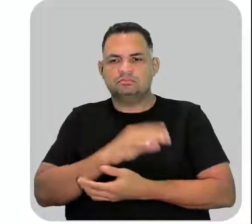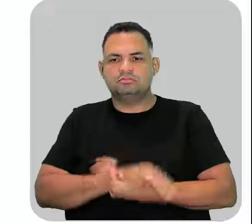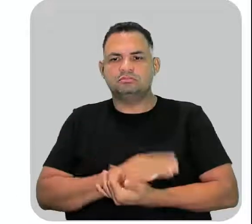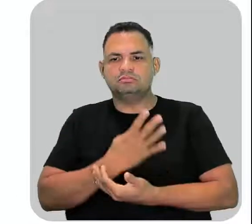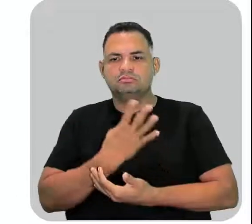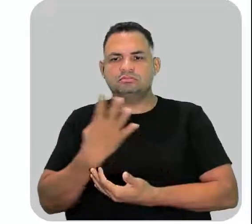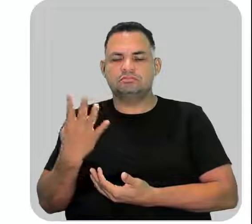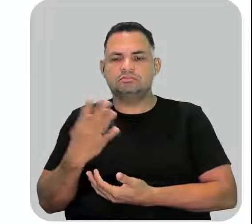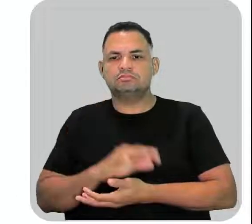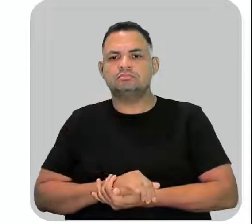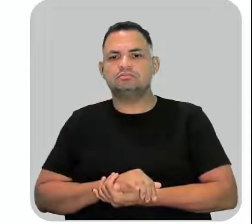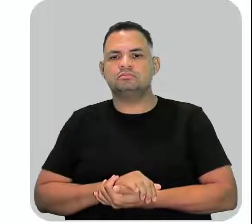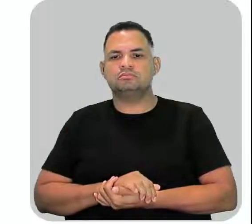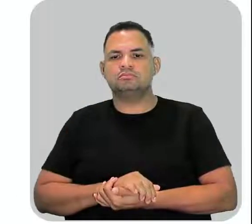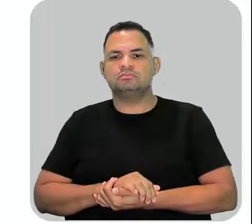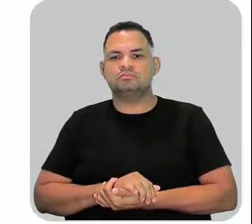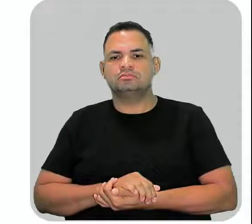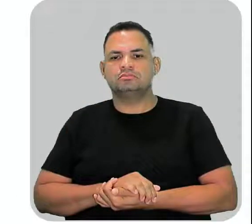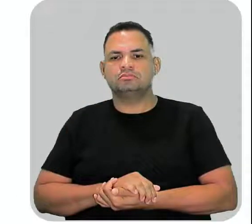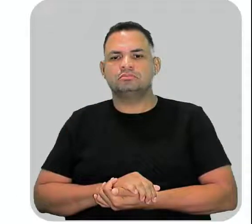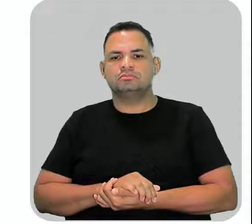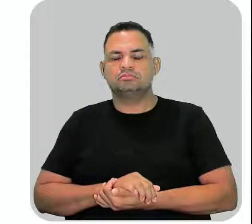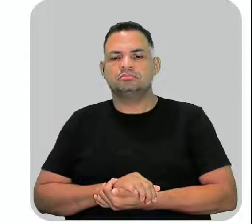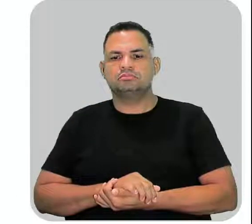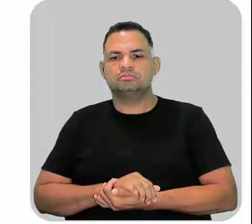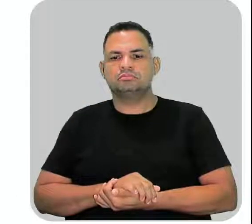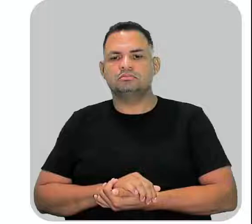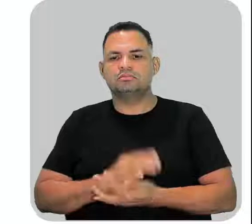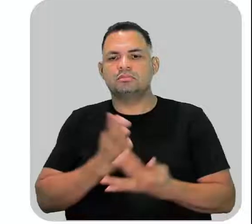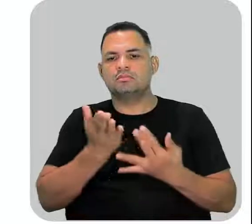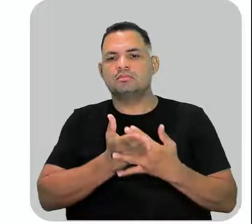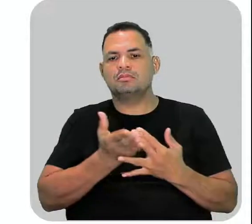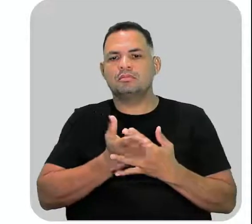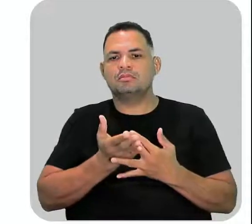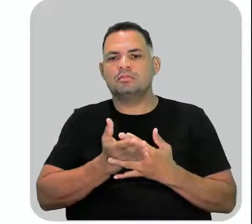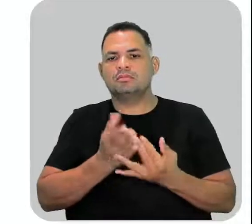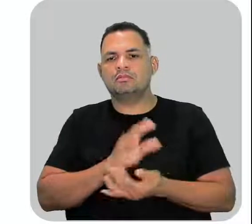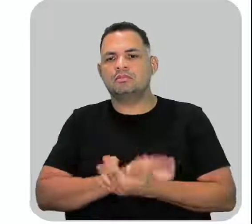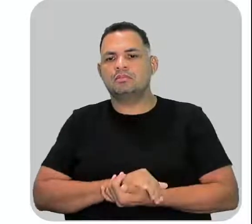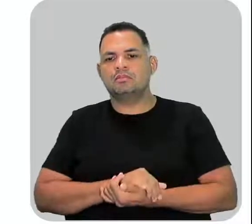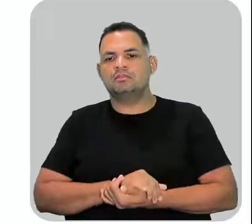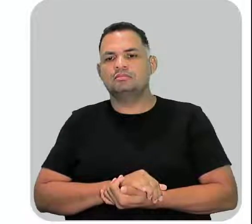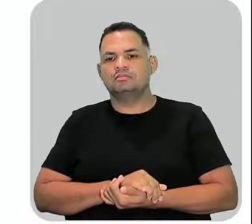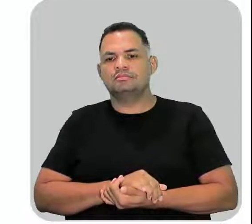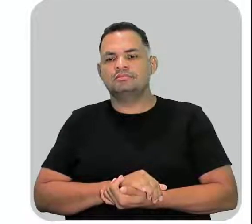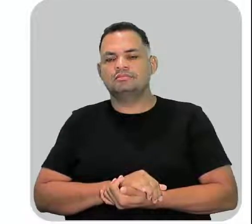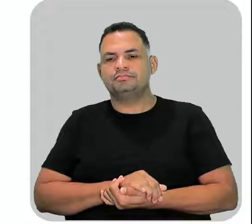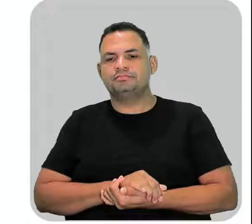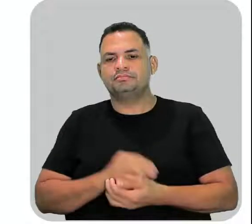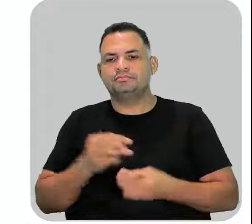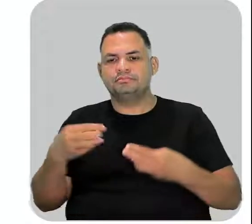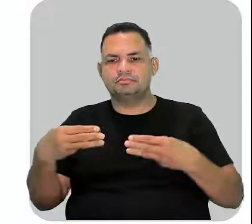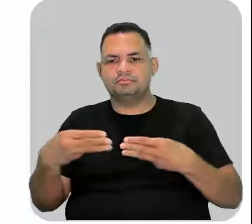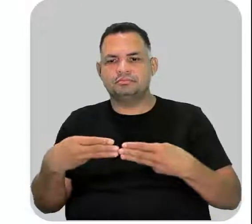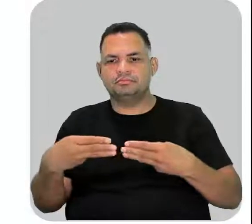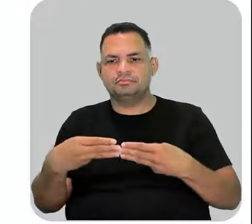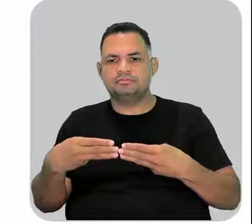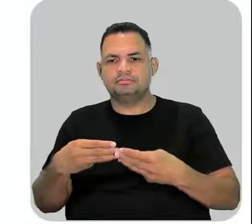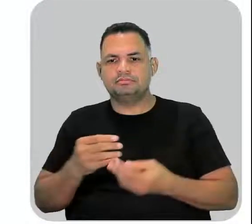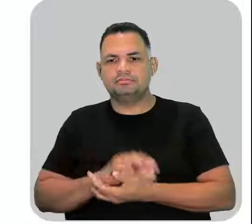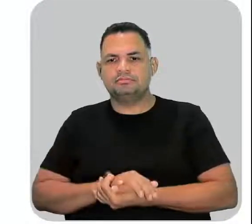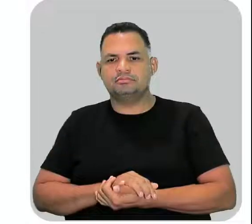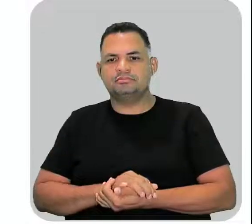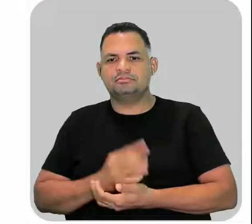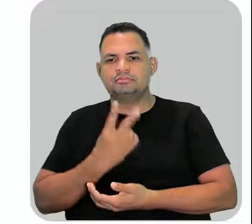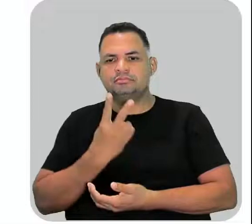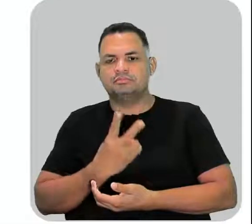4. Entre o carbono 2 e 3, nós vamos ter uma ligação, ó, tripla. 1, 2, 3. Então,